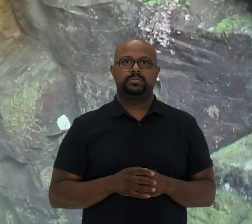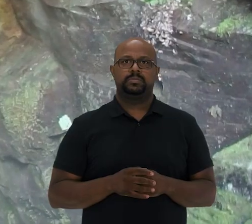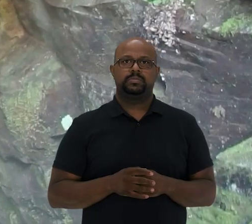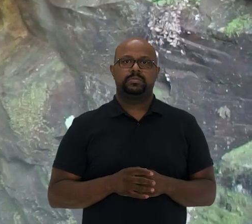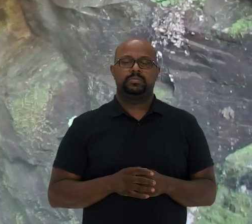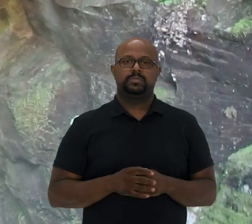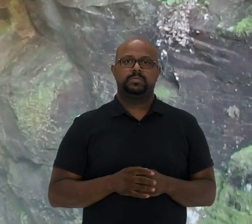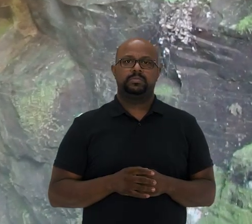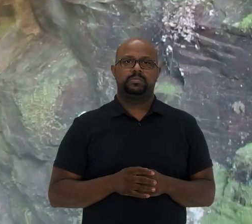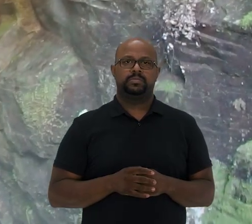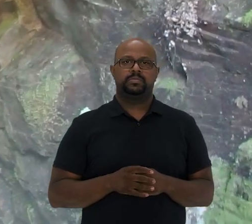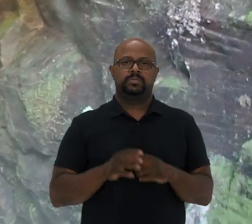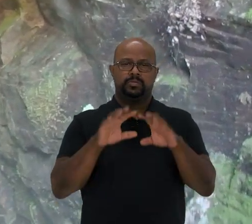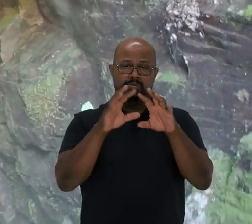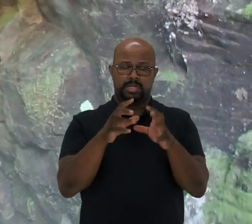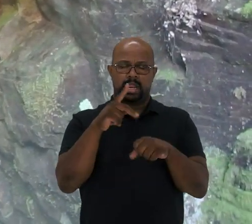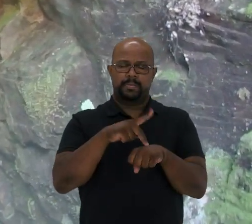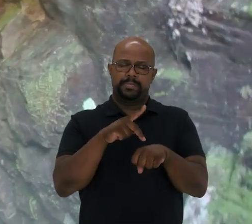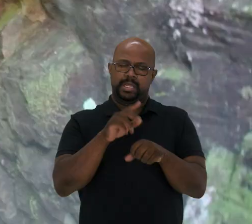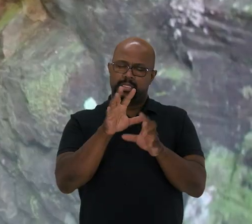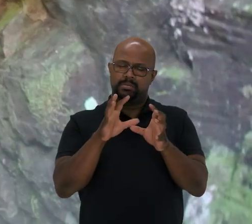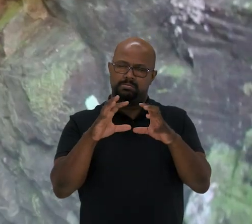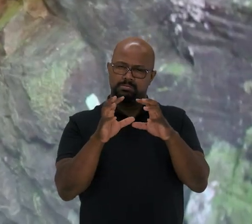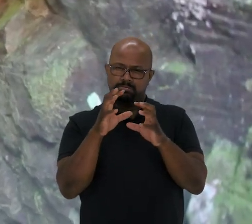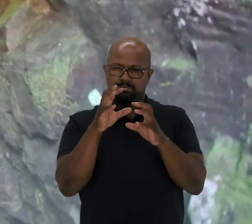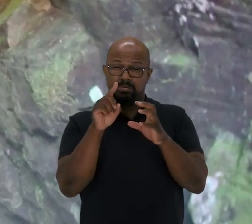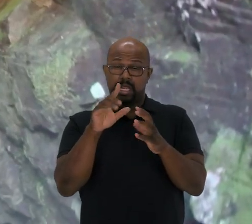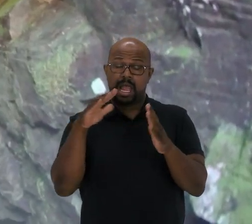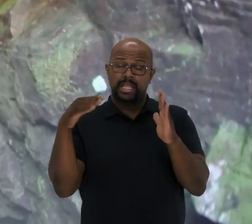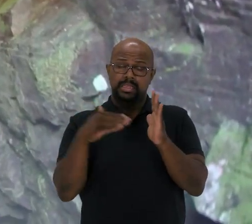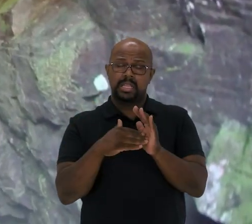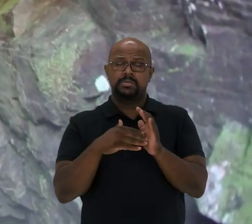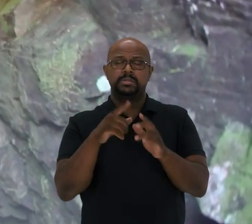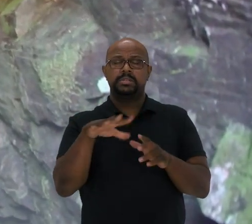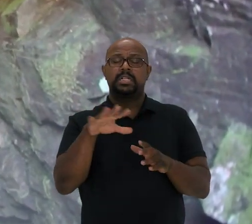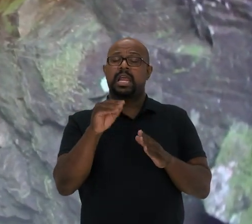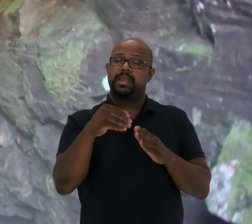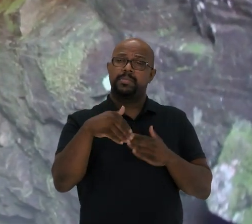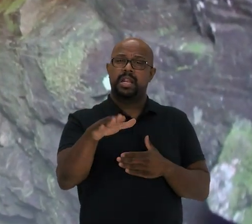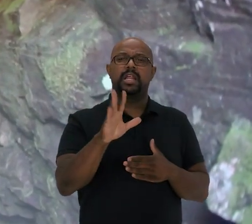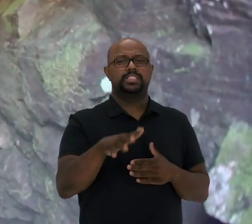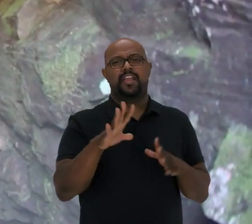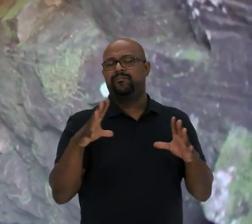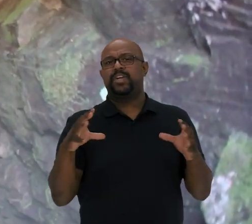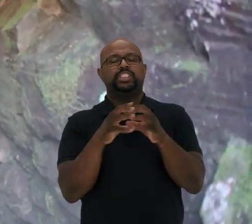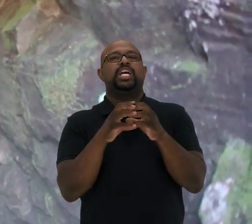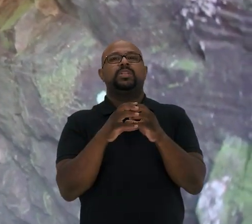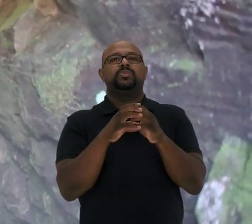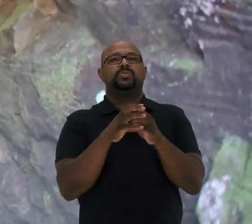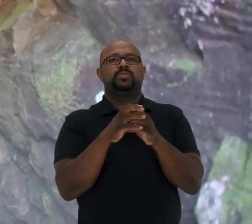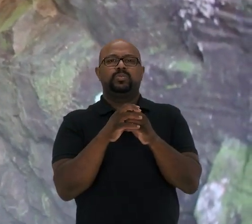Formato, né? E até ali o fim até o terminal aqui assim, daqui para lá já era